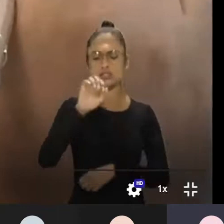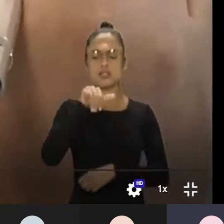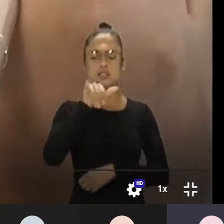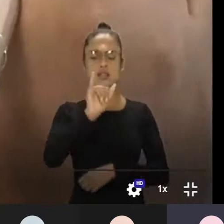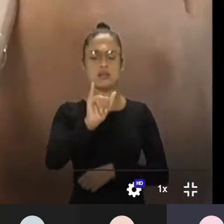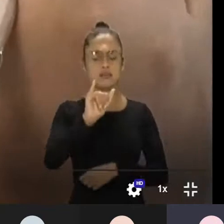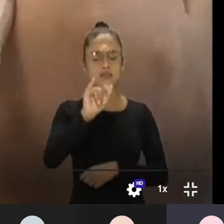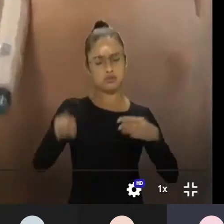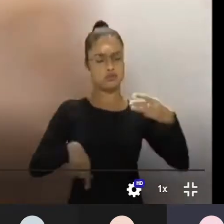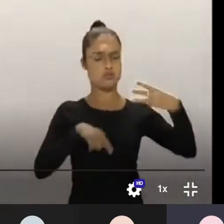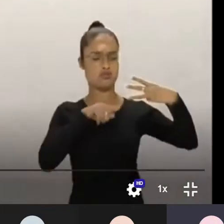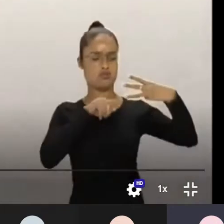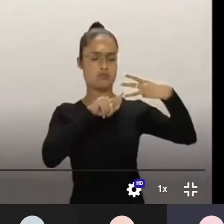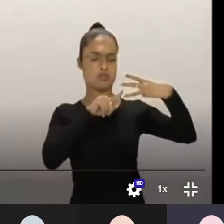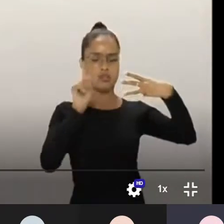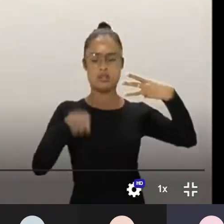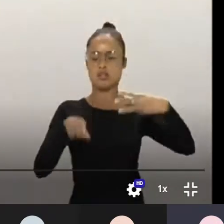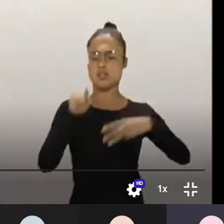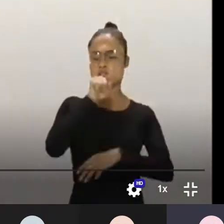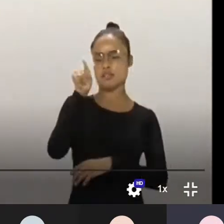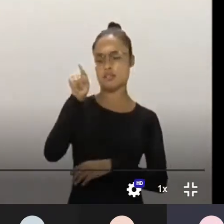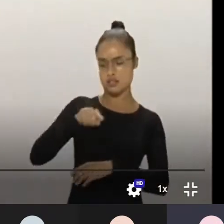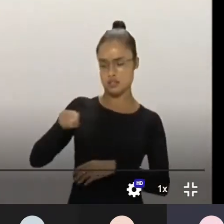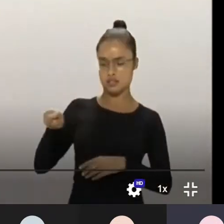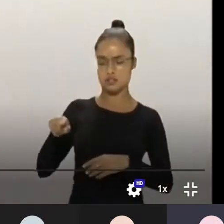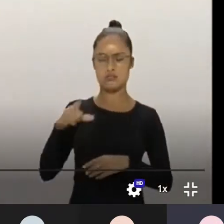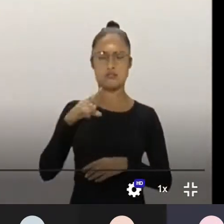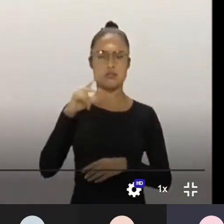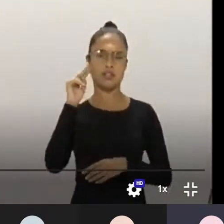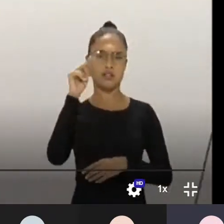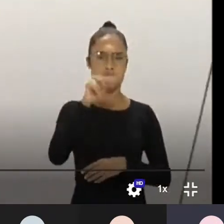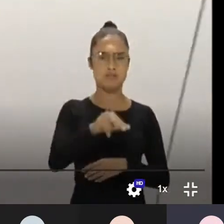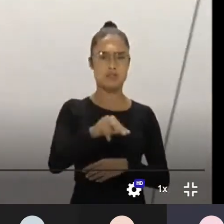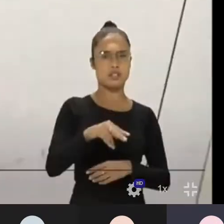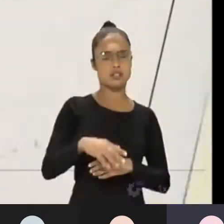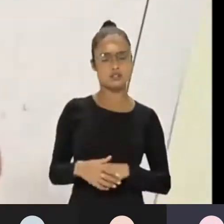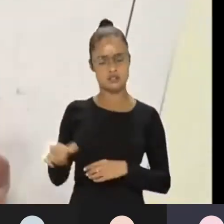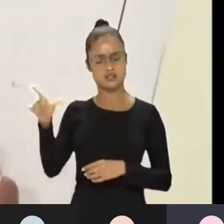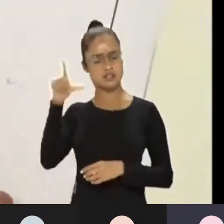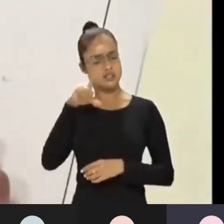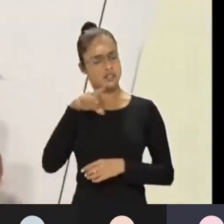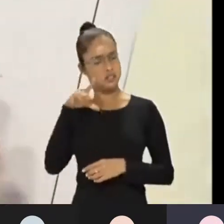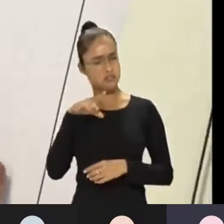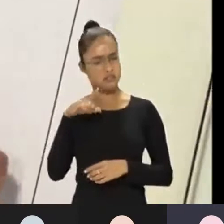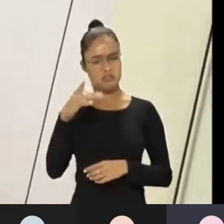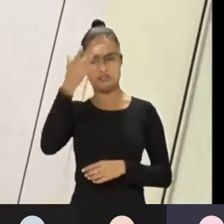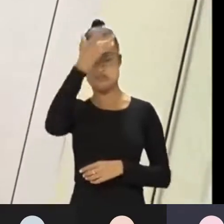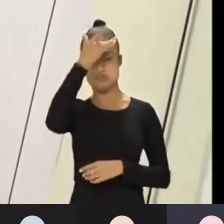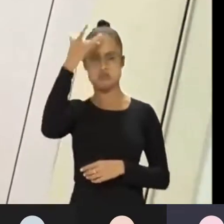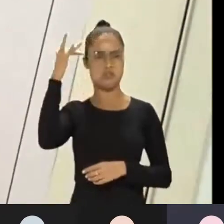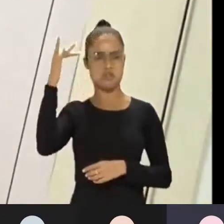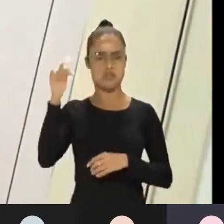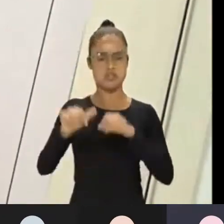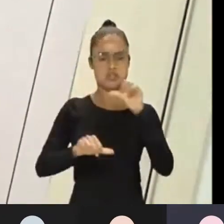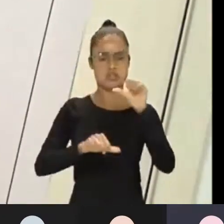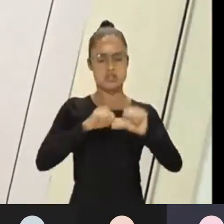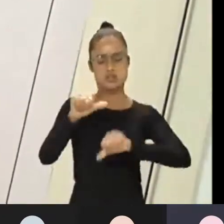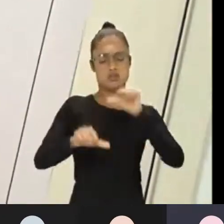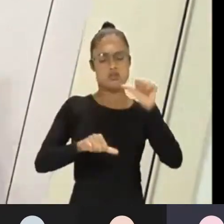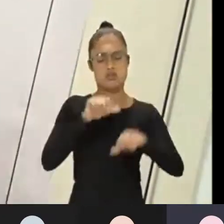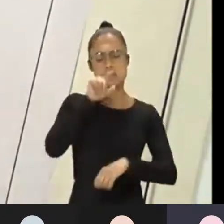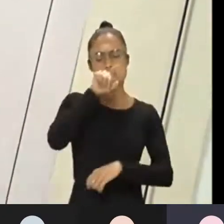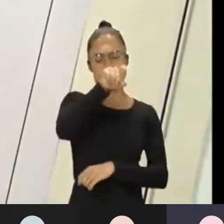eixo seria o eixo Z. Seriam as orientações. Existem autores que trocam de posição